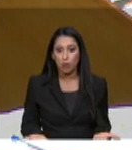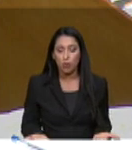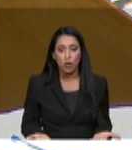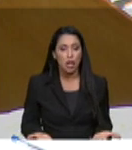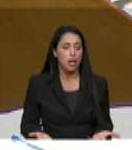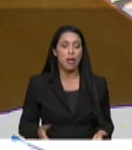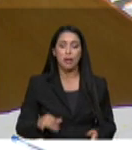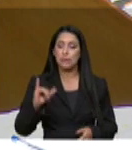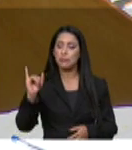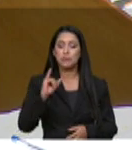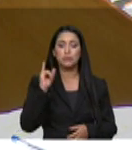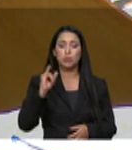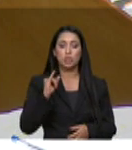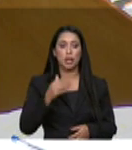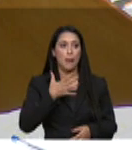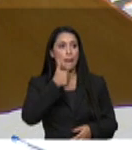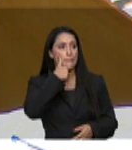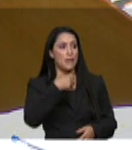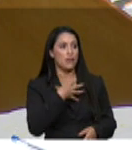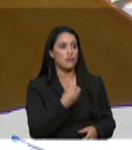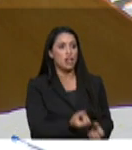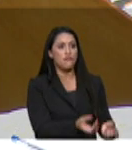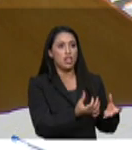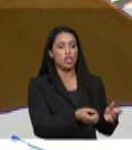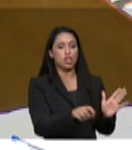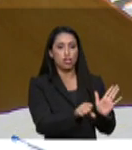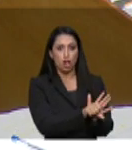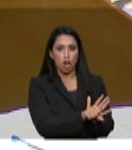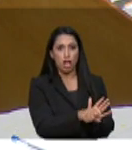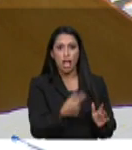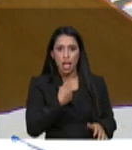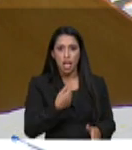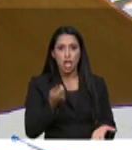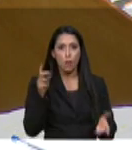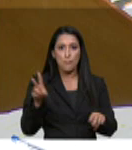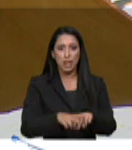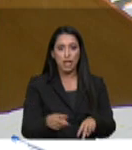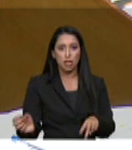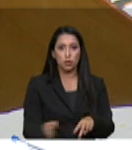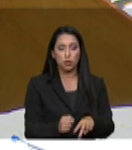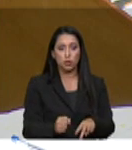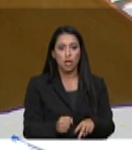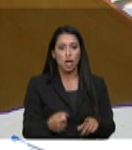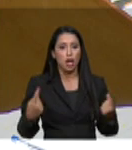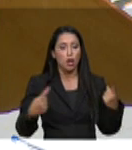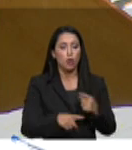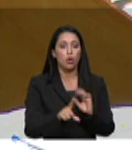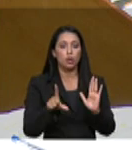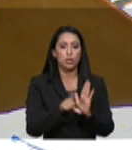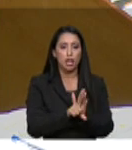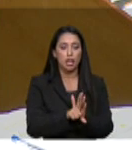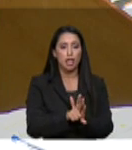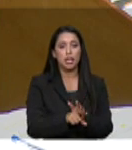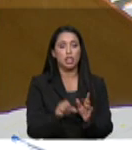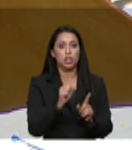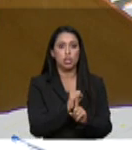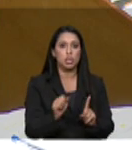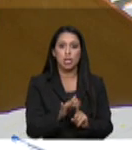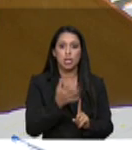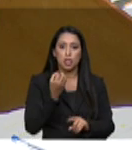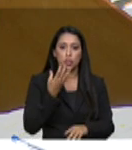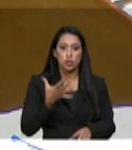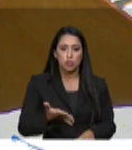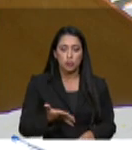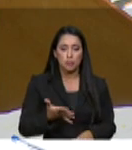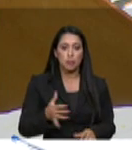inarredável da questão se minha filha comete tráfico de drogas e o mesmo vou prender. Tá cometendo um ilícito que coloca em risco a sociedade de